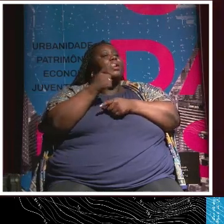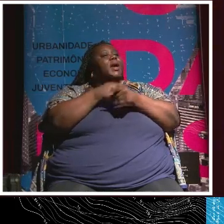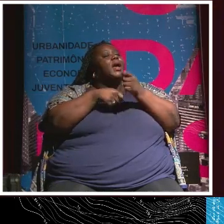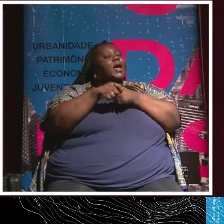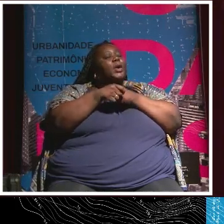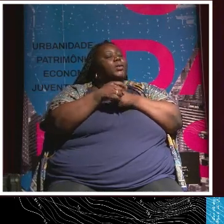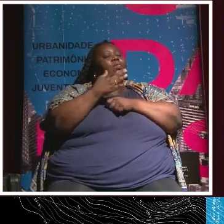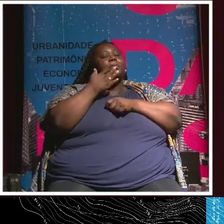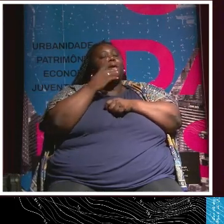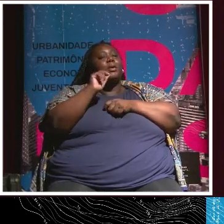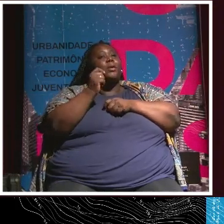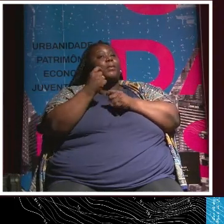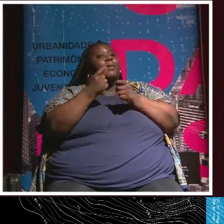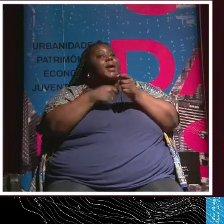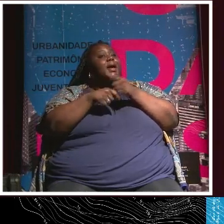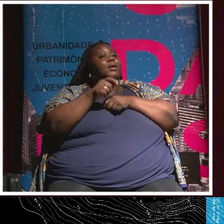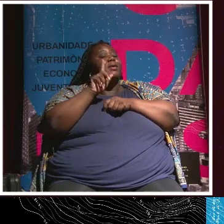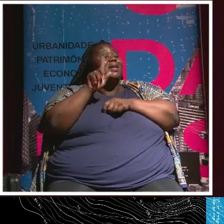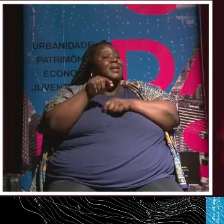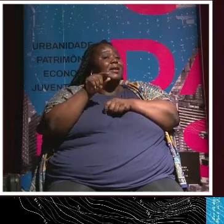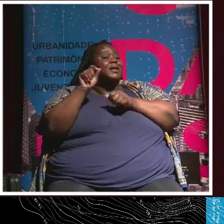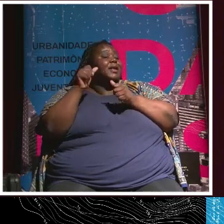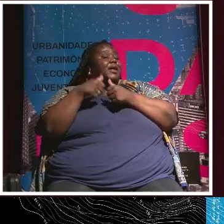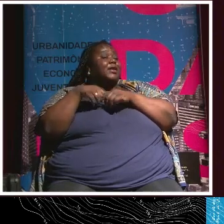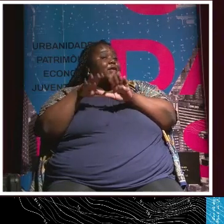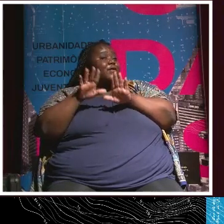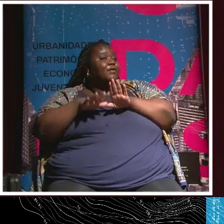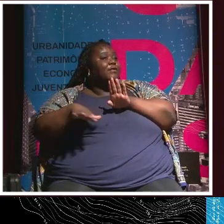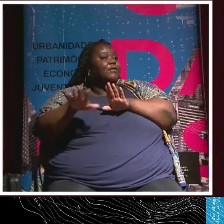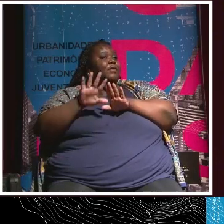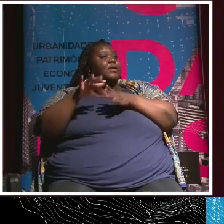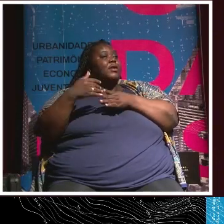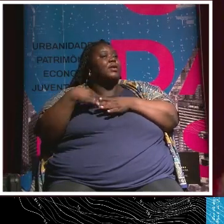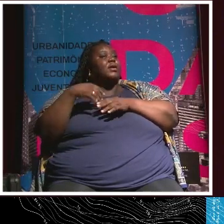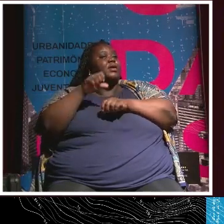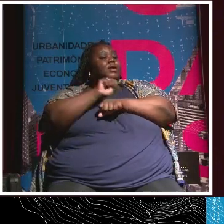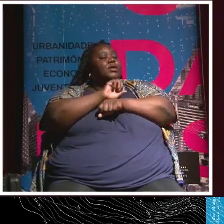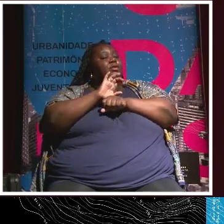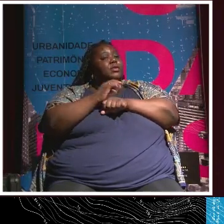o que é essa circulação econômica que se estabelece ainda no século